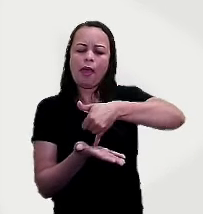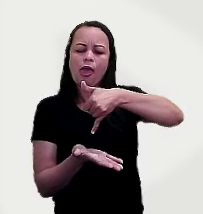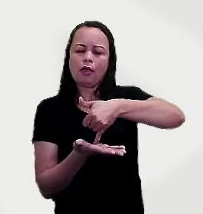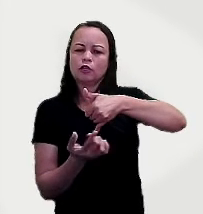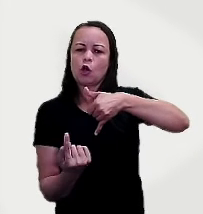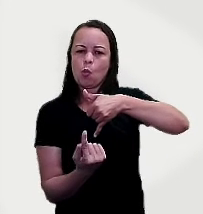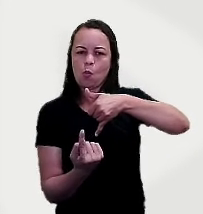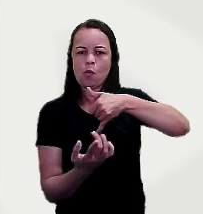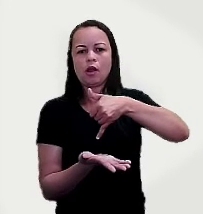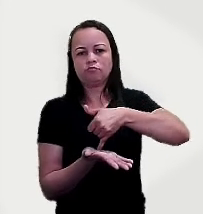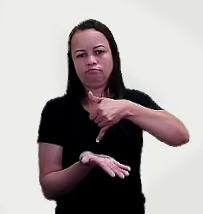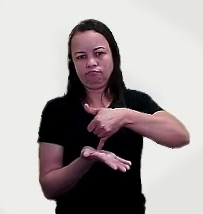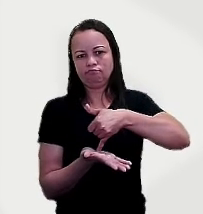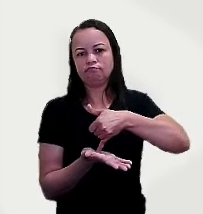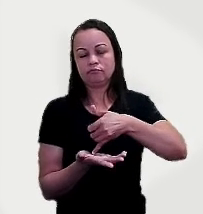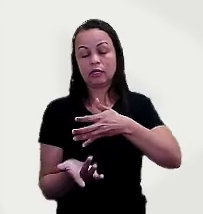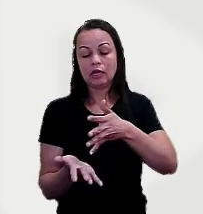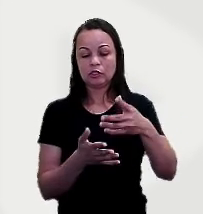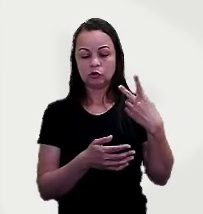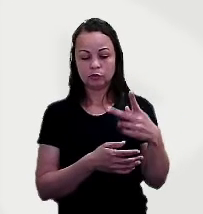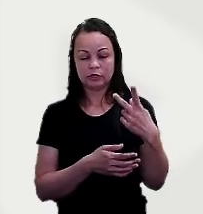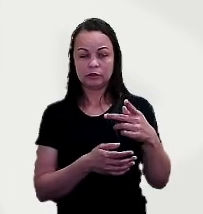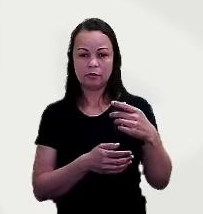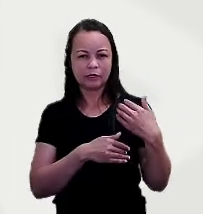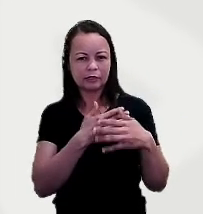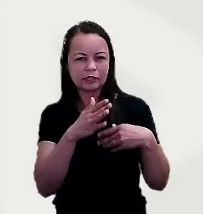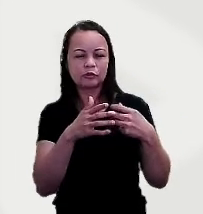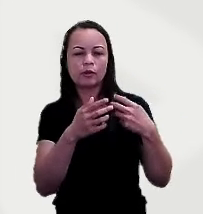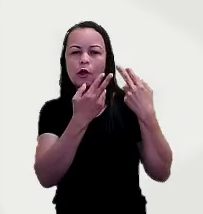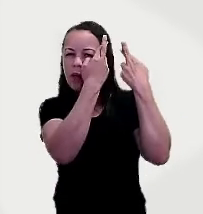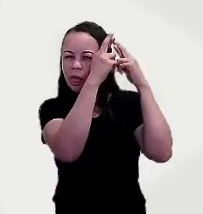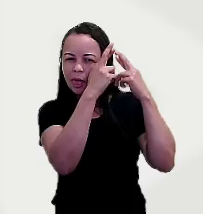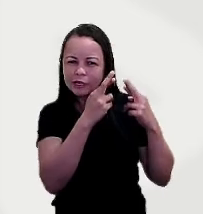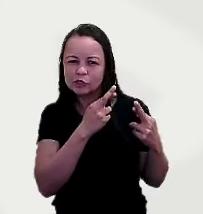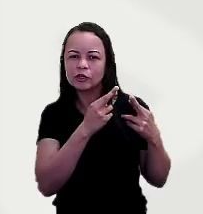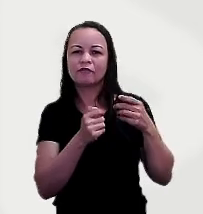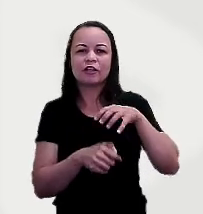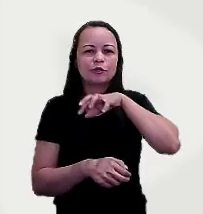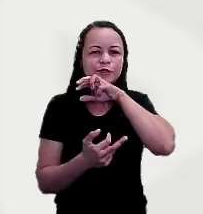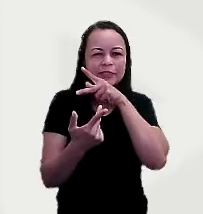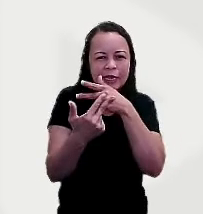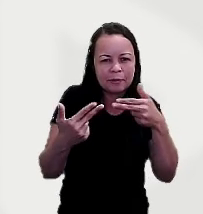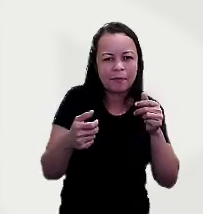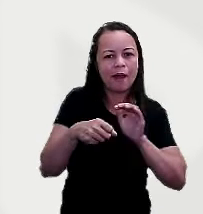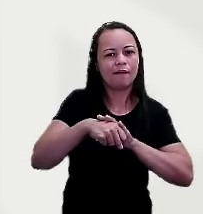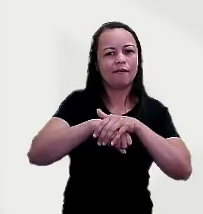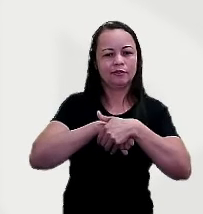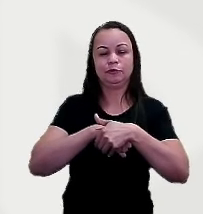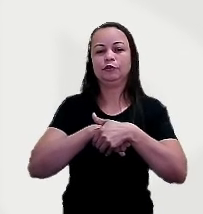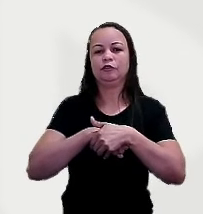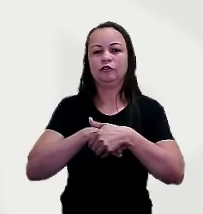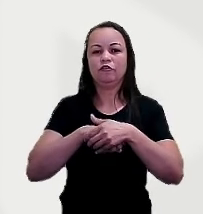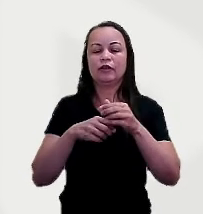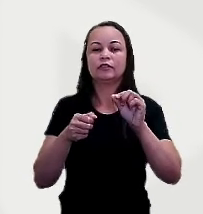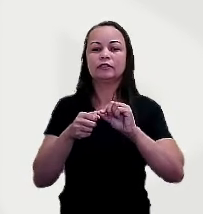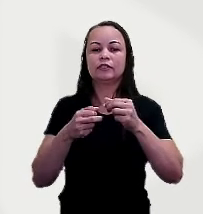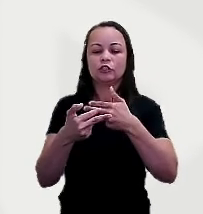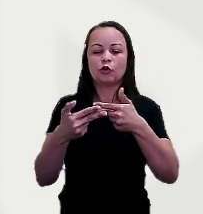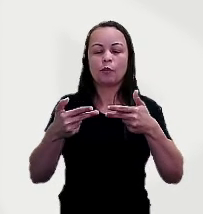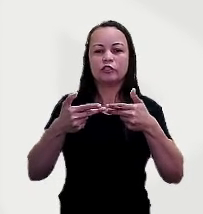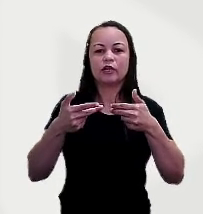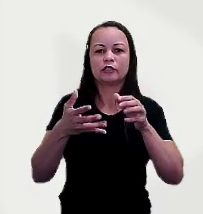perna. Suas principais travessuras são trançar os cabelos dos animais de noite, fazer sumir